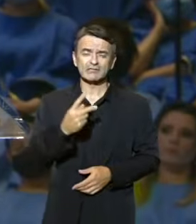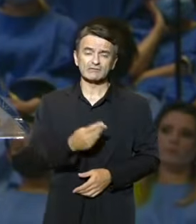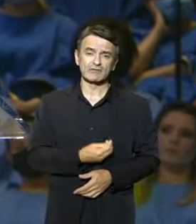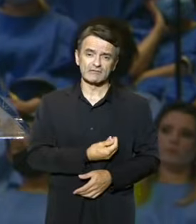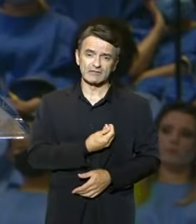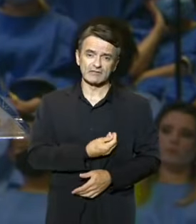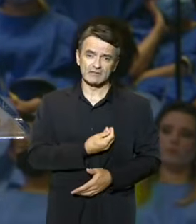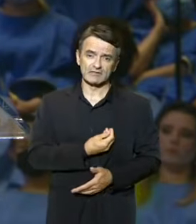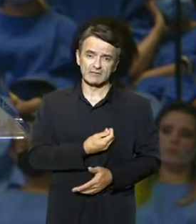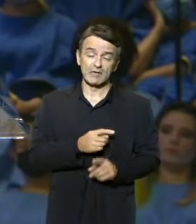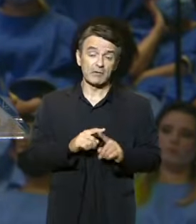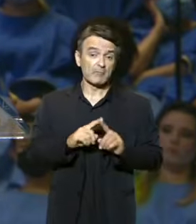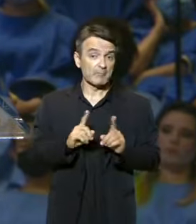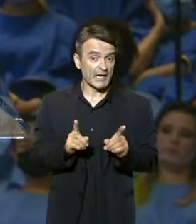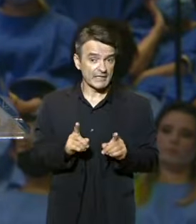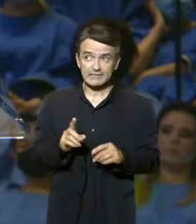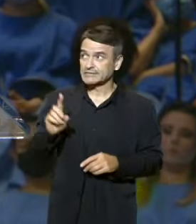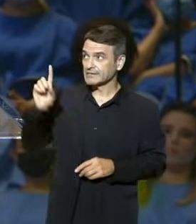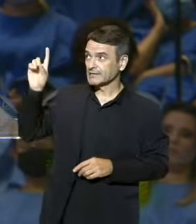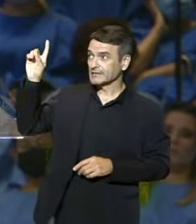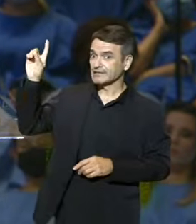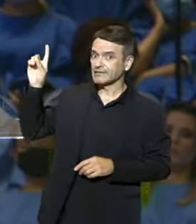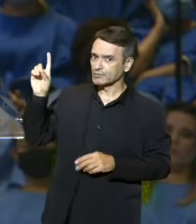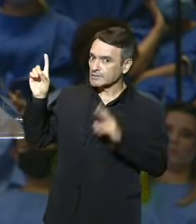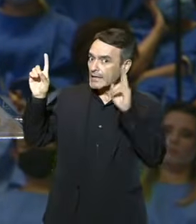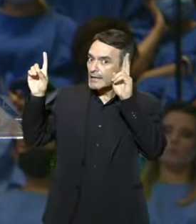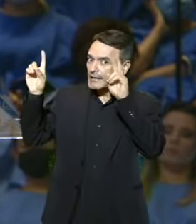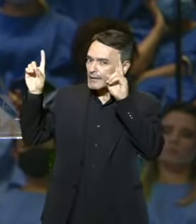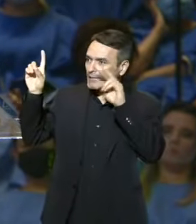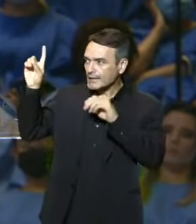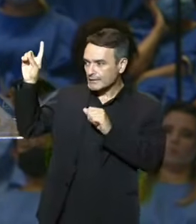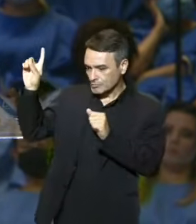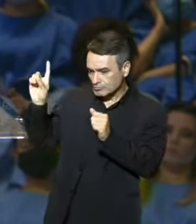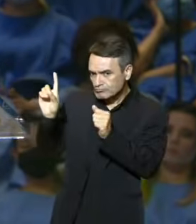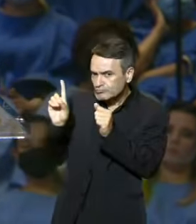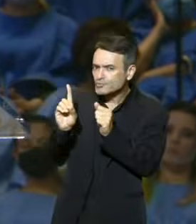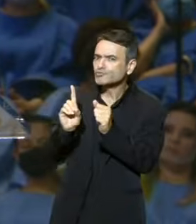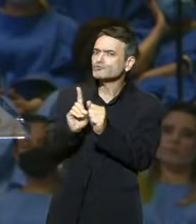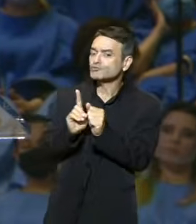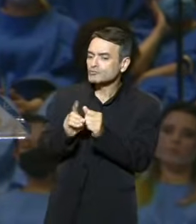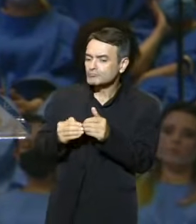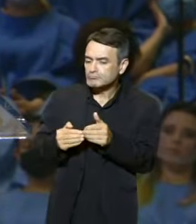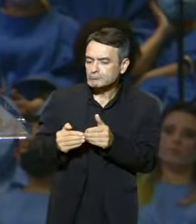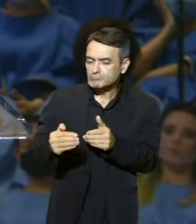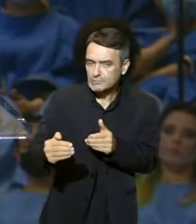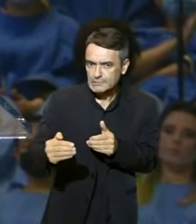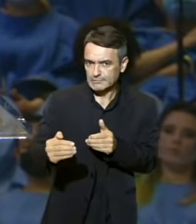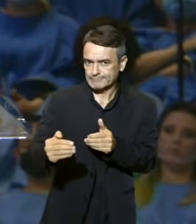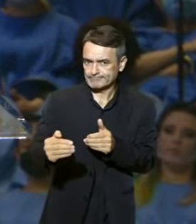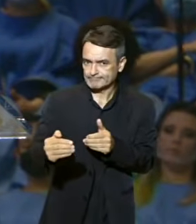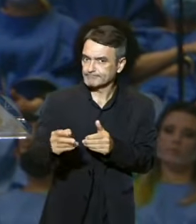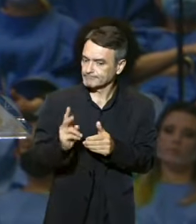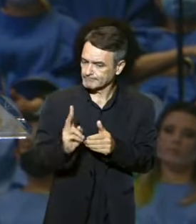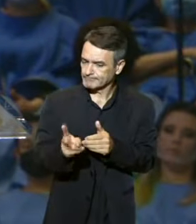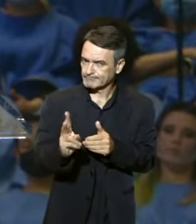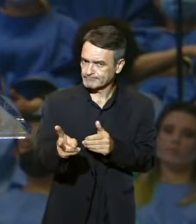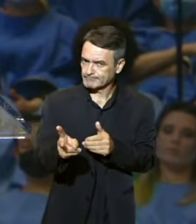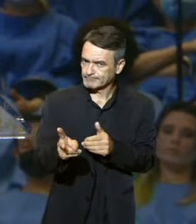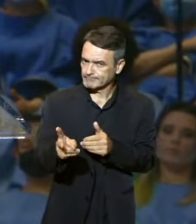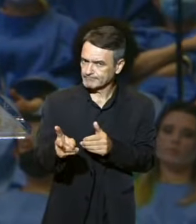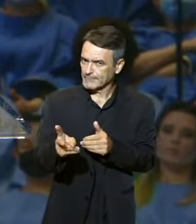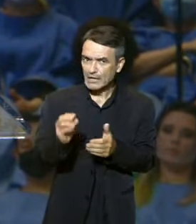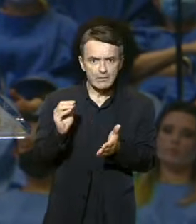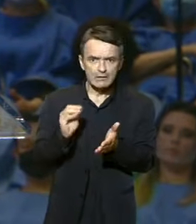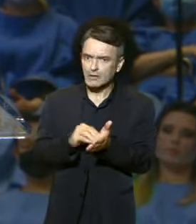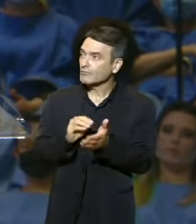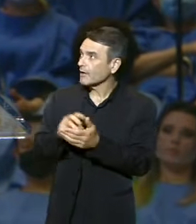lembra que o Senhor está com você nessa jornada. E não vai faltar do cuidado